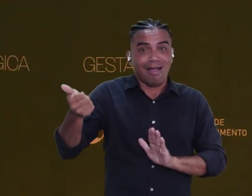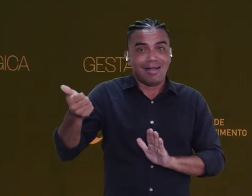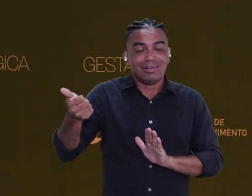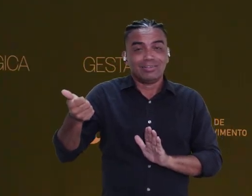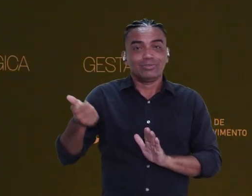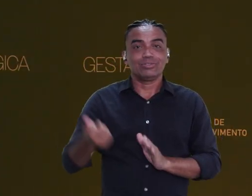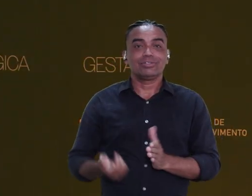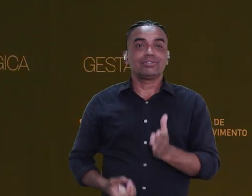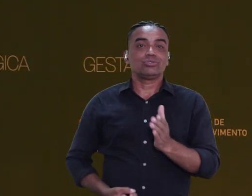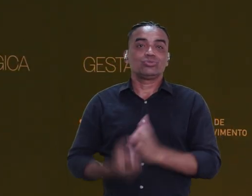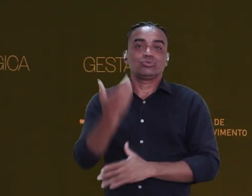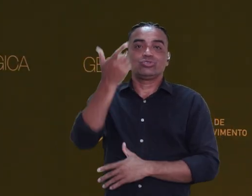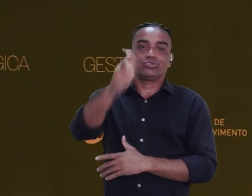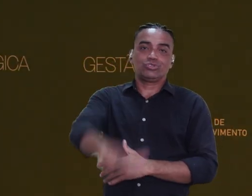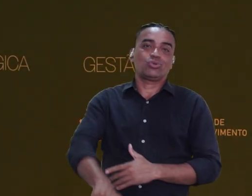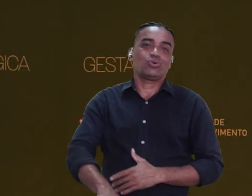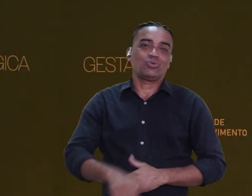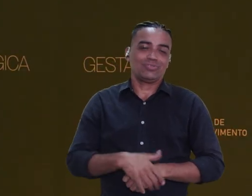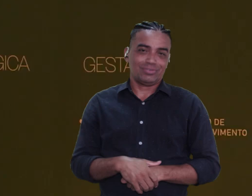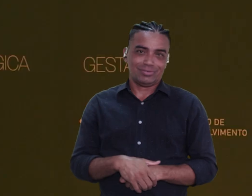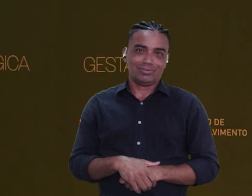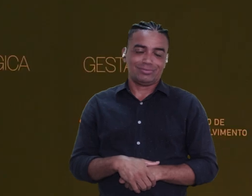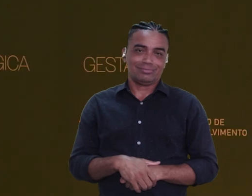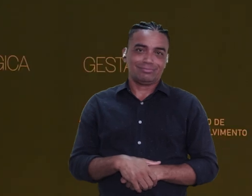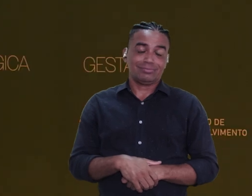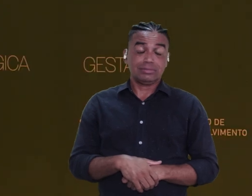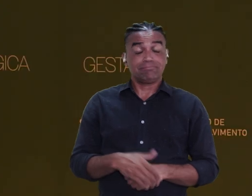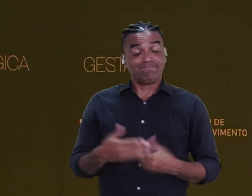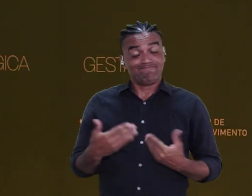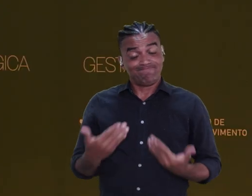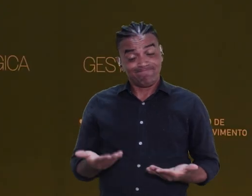se reapresenta. Então, eu trago